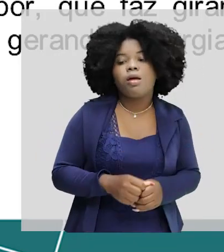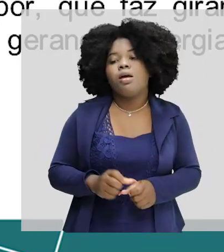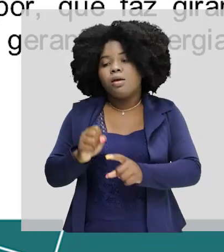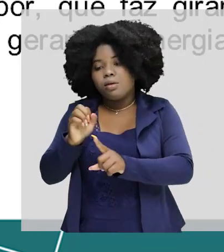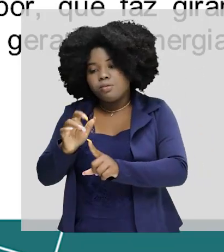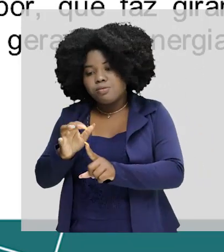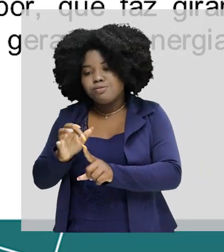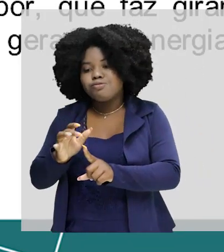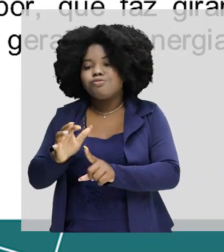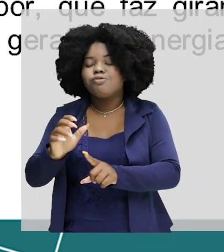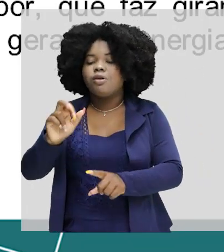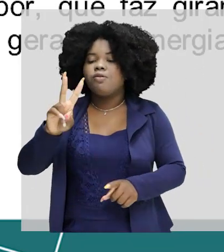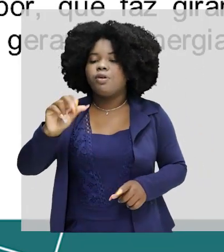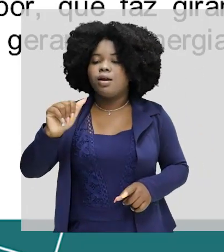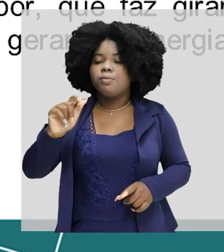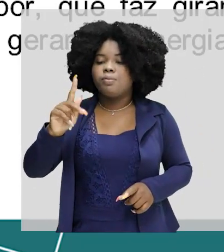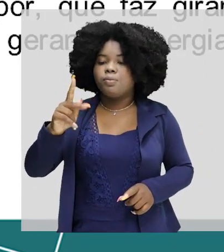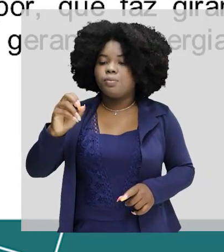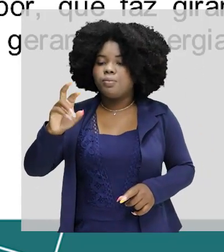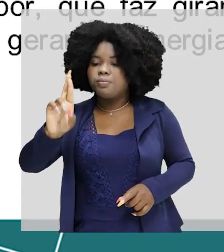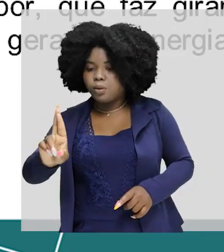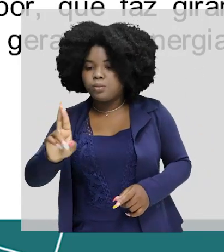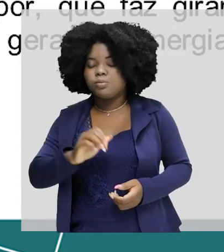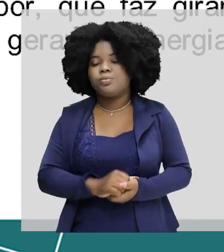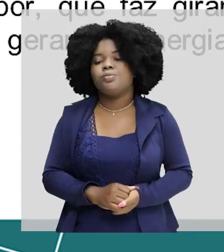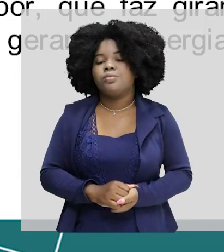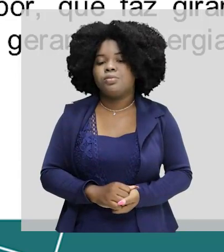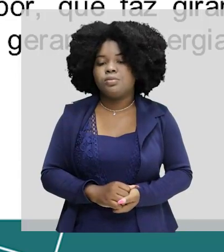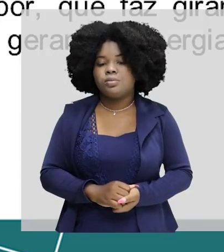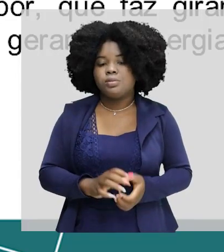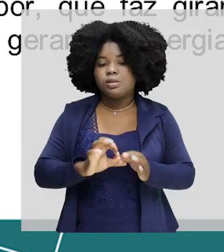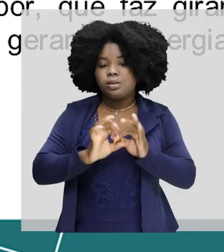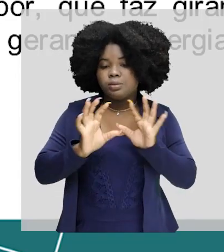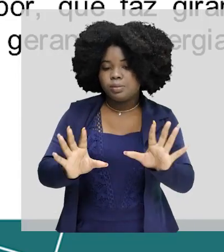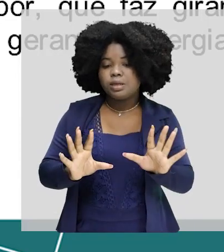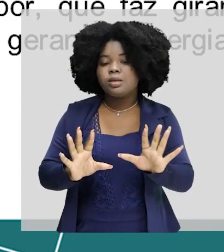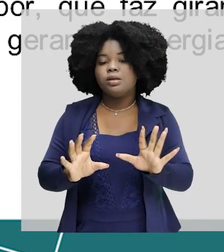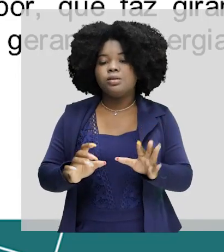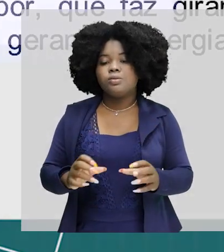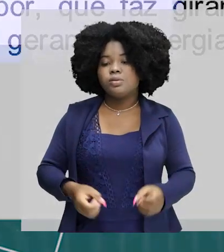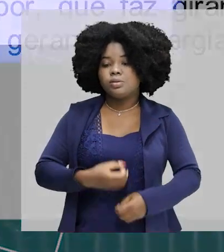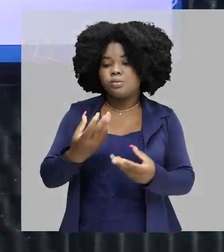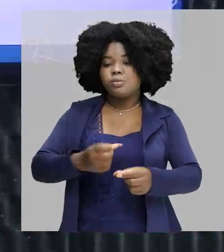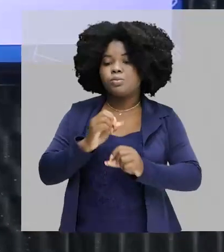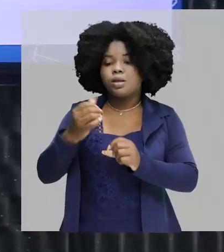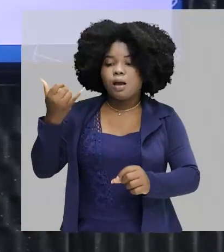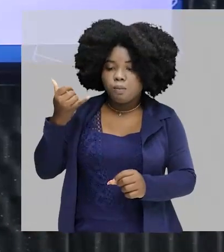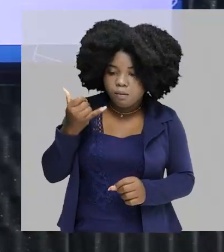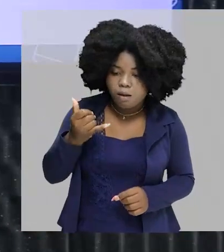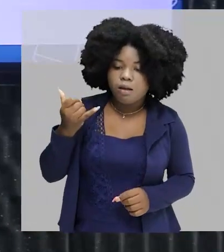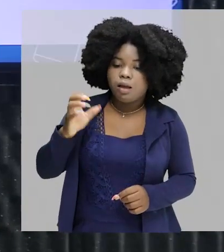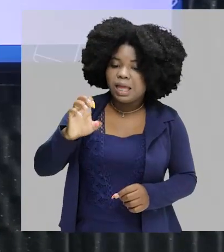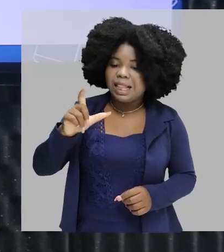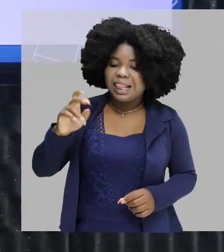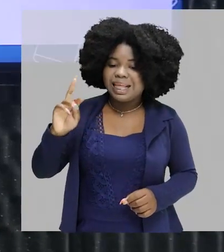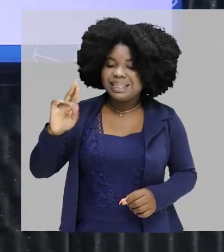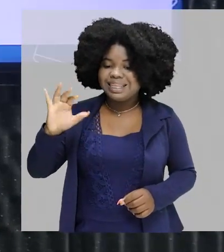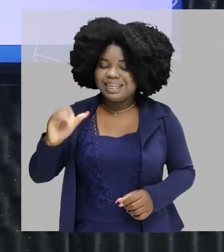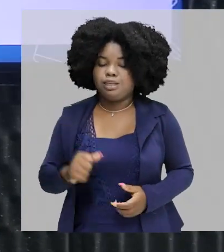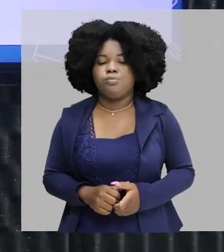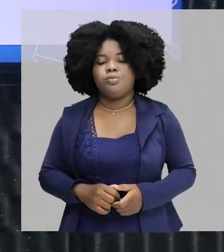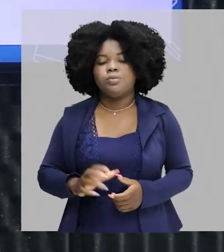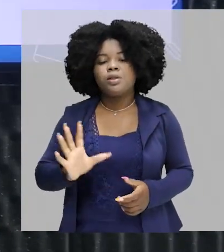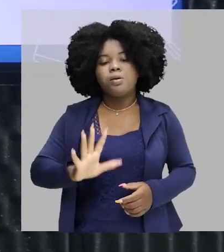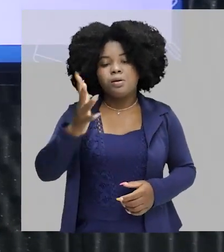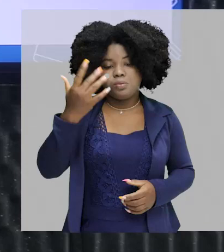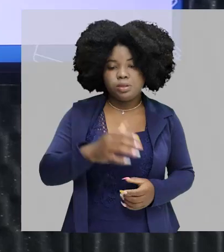que faz gerar uma turbina gerando a energia elétrica. Então vamos lá. Acontecendo a